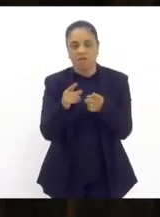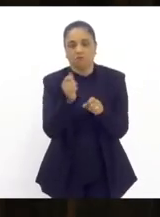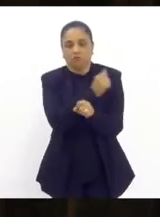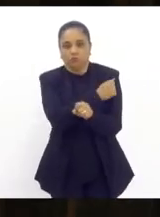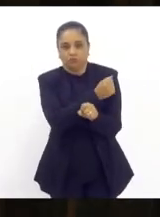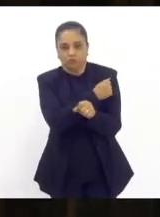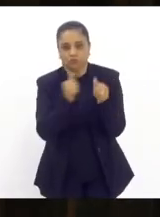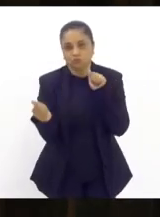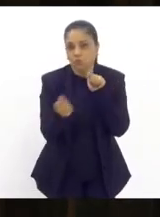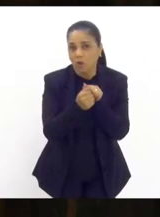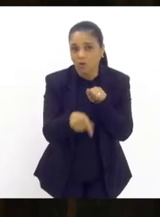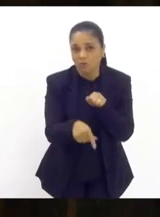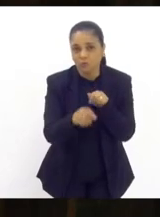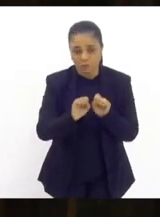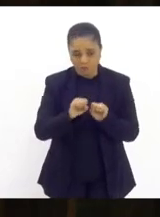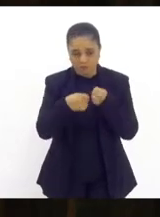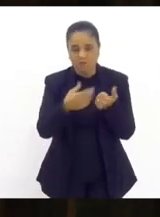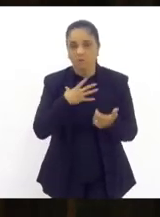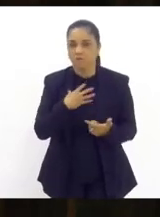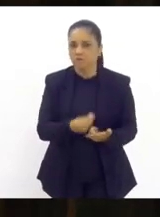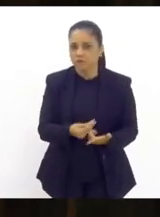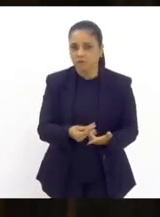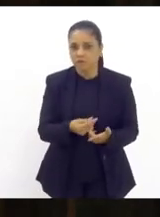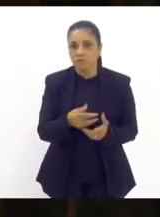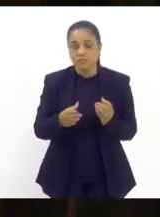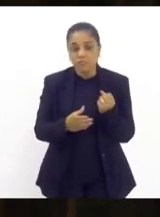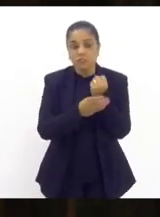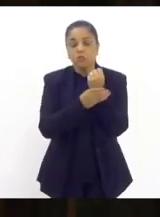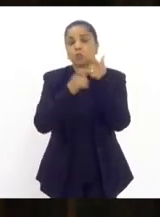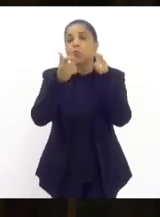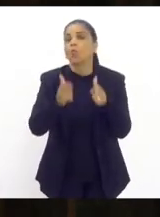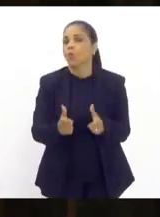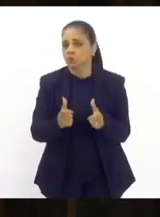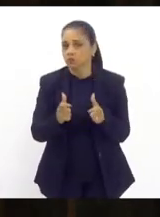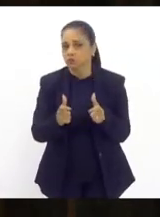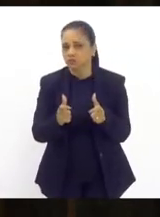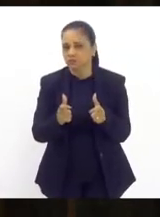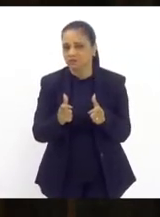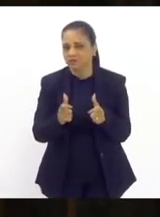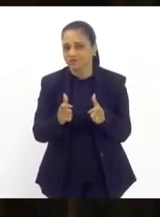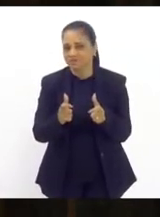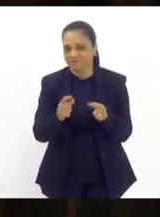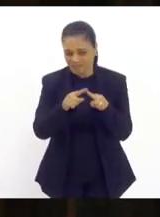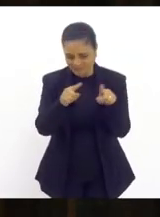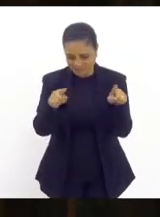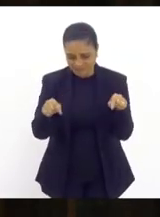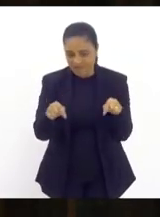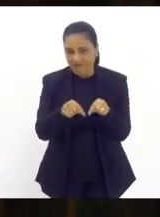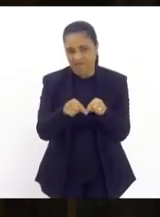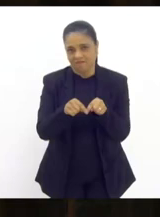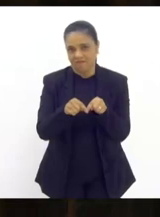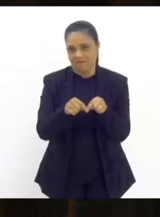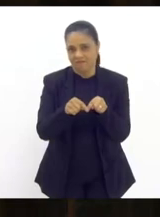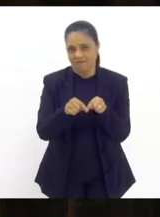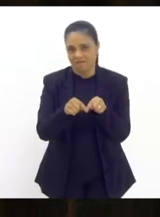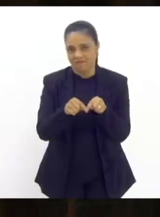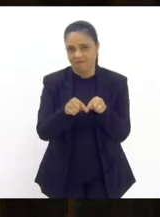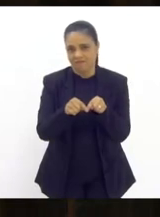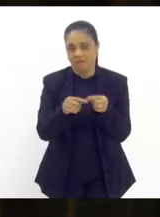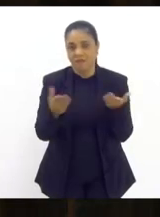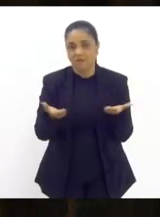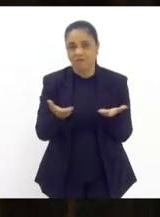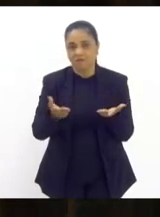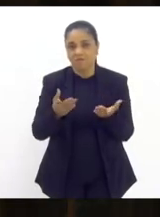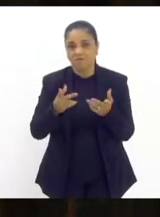onde seria o lugar mais seguro para termos nossas crianças Hoje seria dentro da sala de aula agora estamos falando em surto